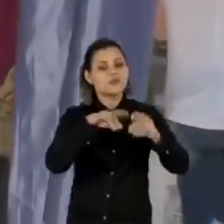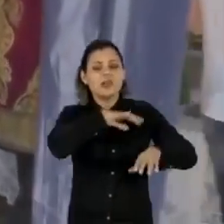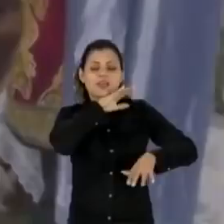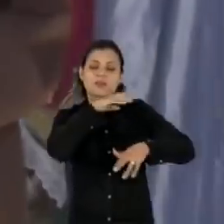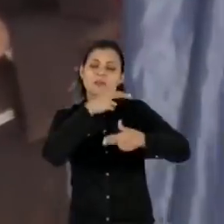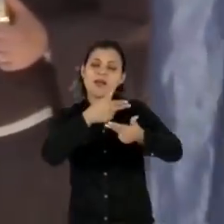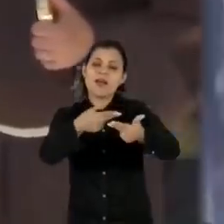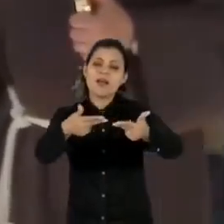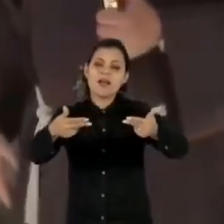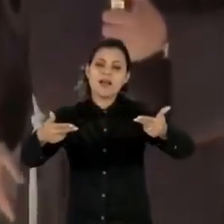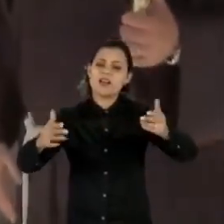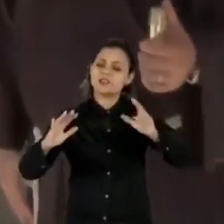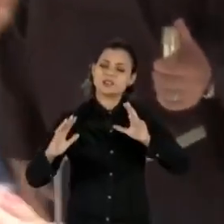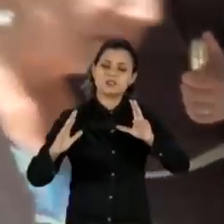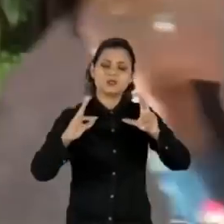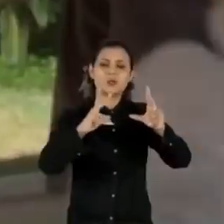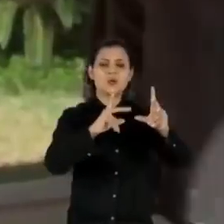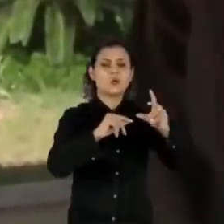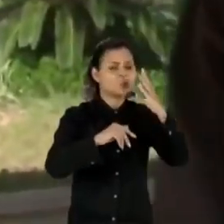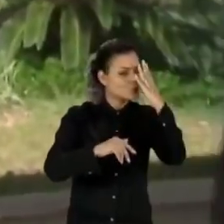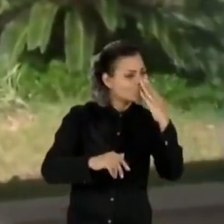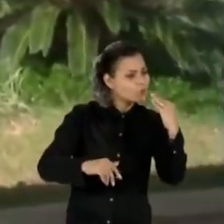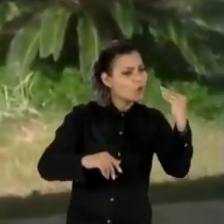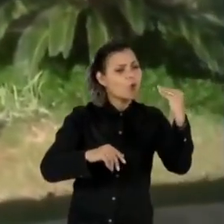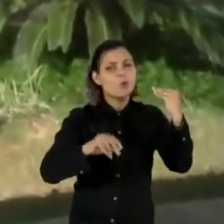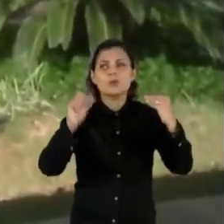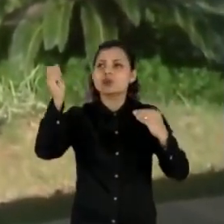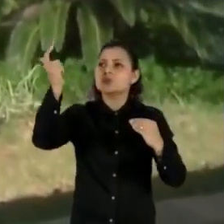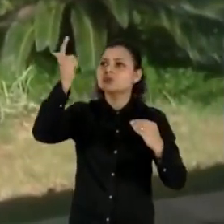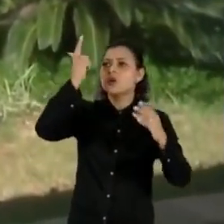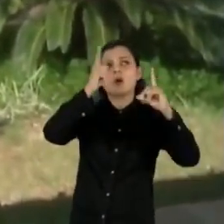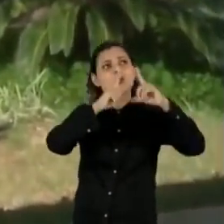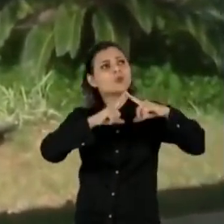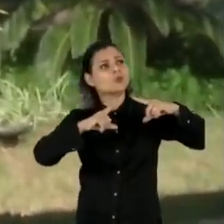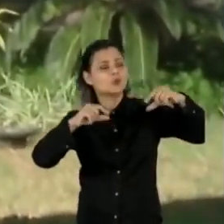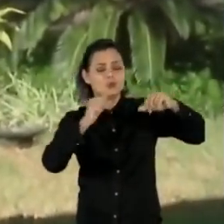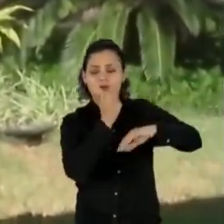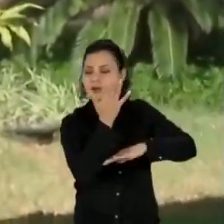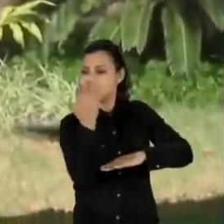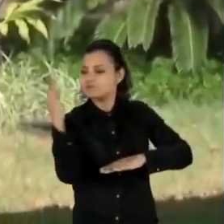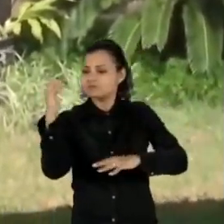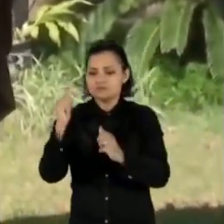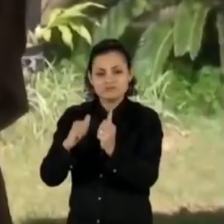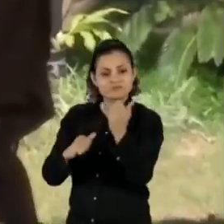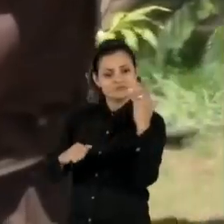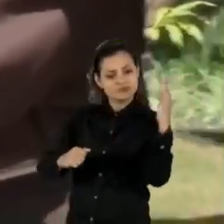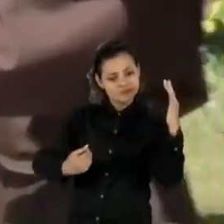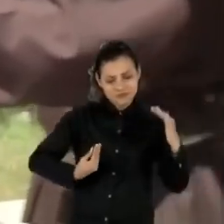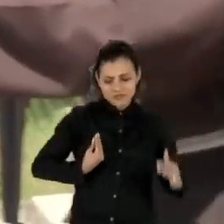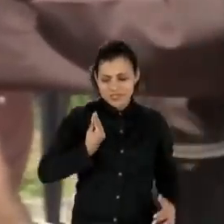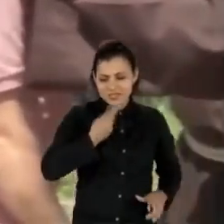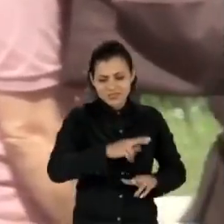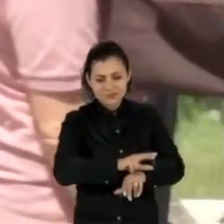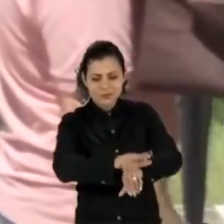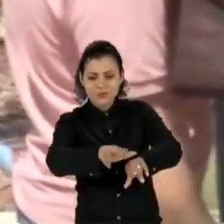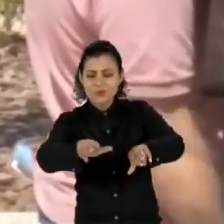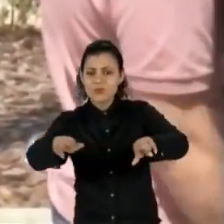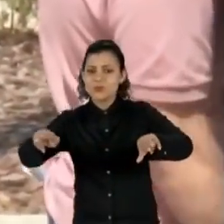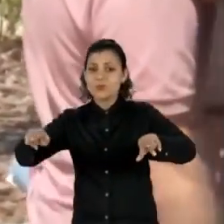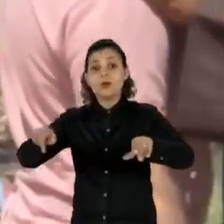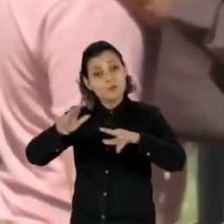as criadas as animadas também o sol a lua as plantas todo ser vivo que respira